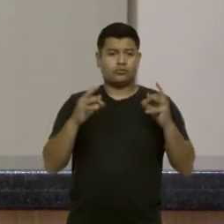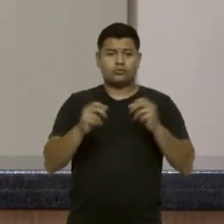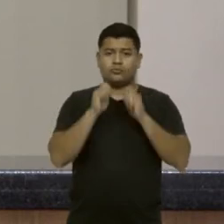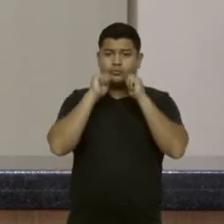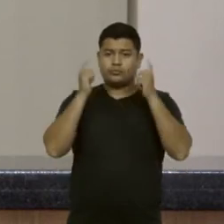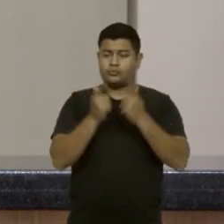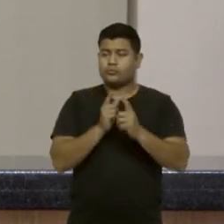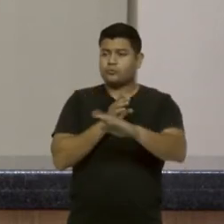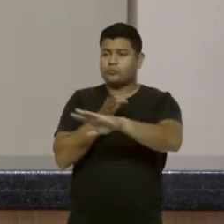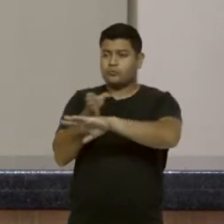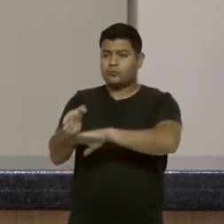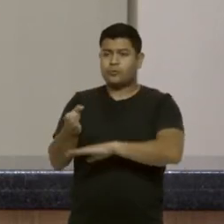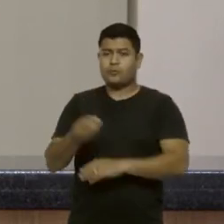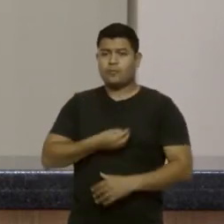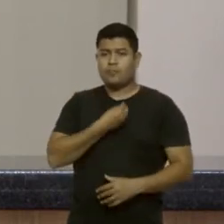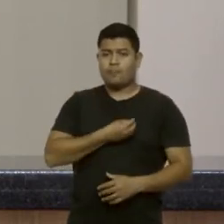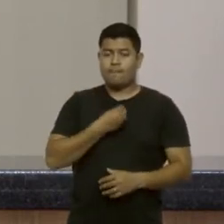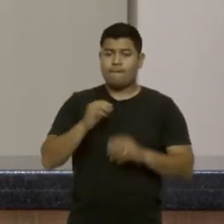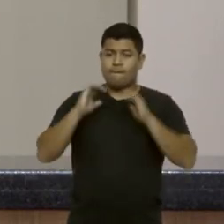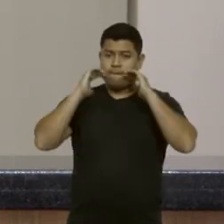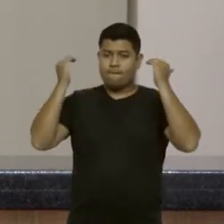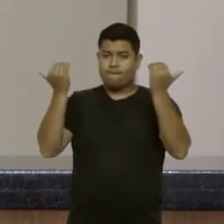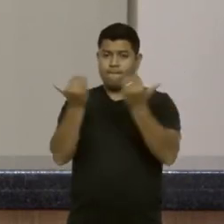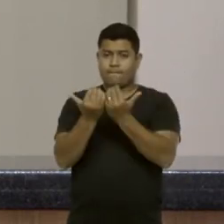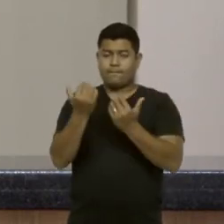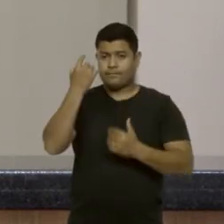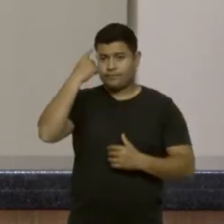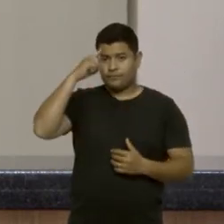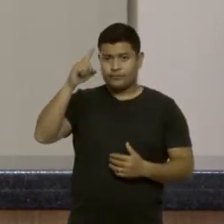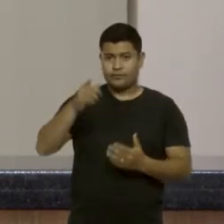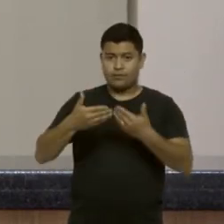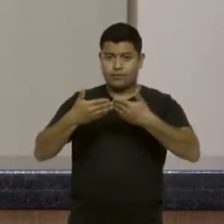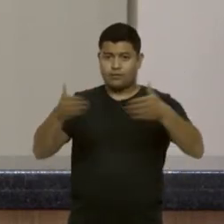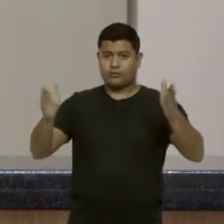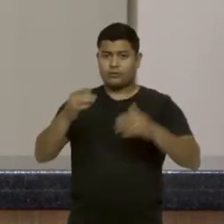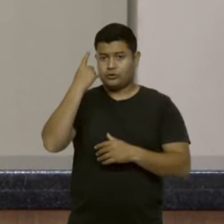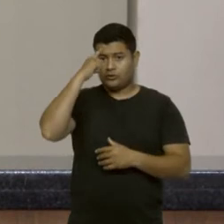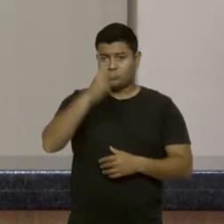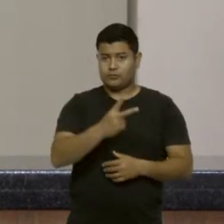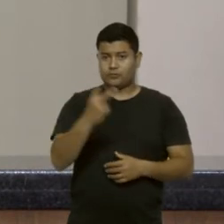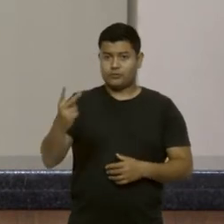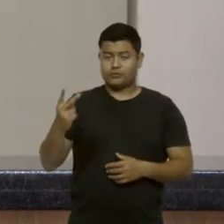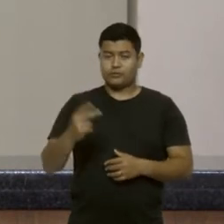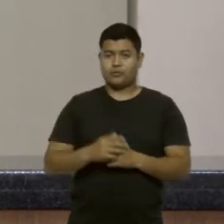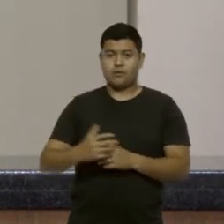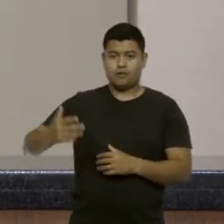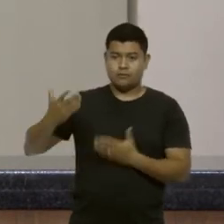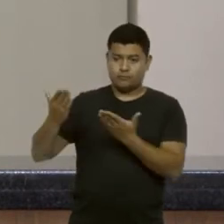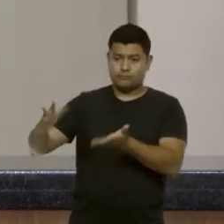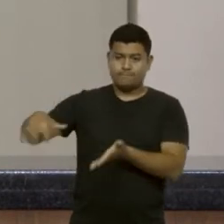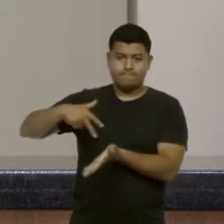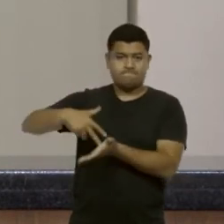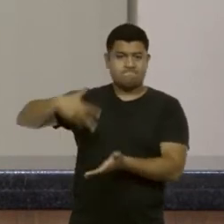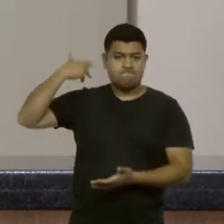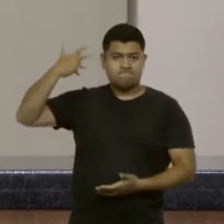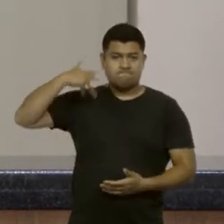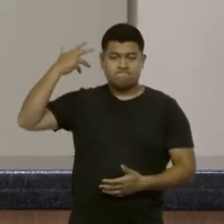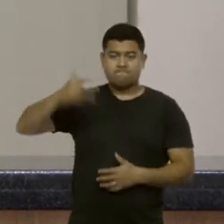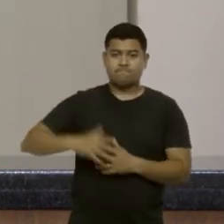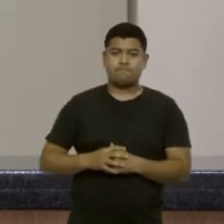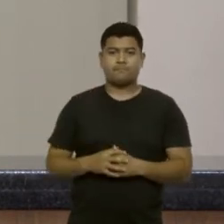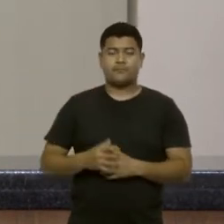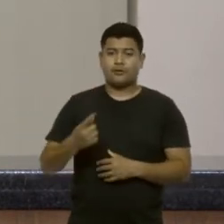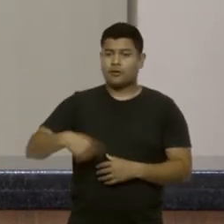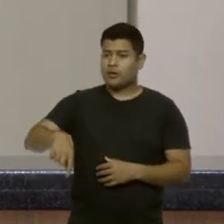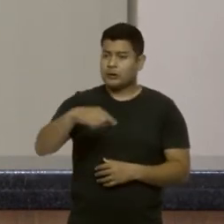presente no Congresso, na abertura, dia 22, nas palestras, e queremos deixar a